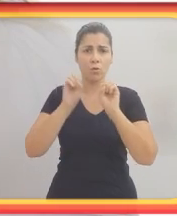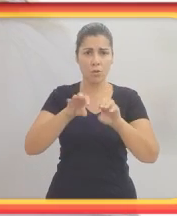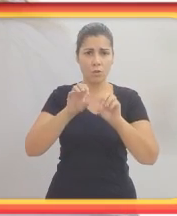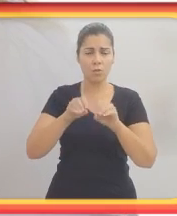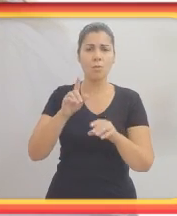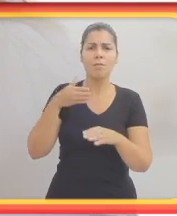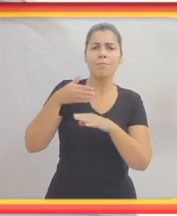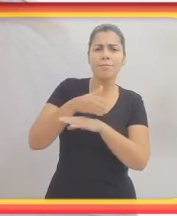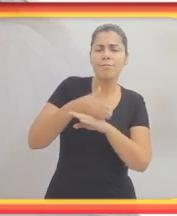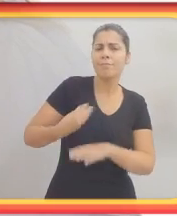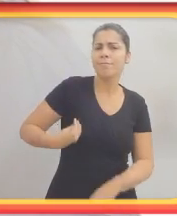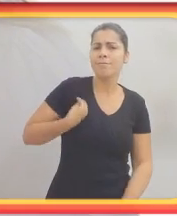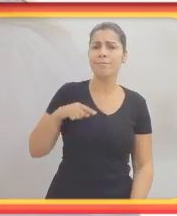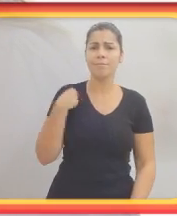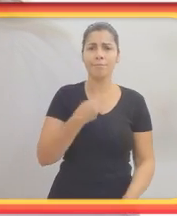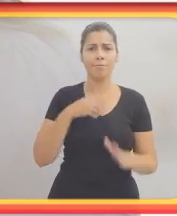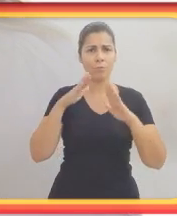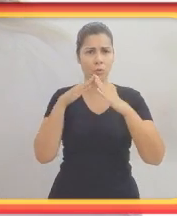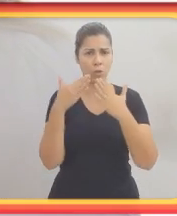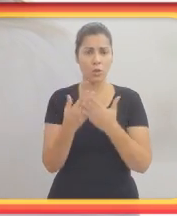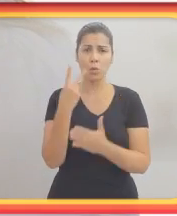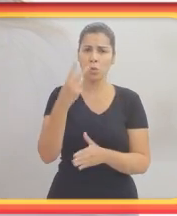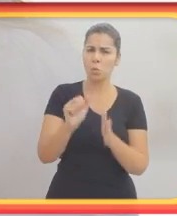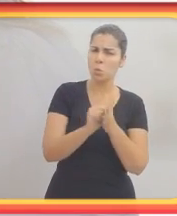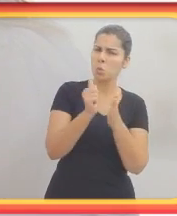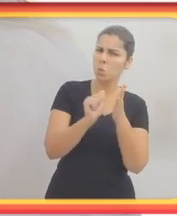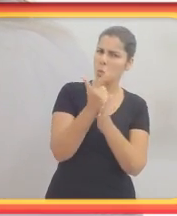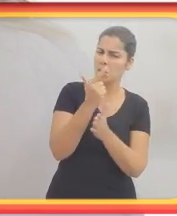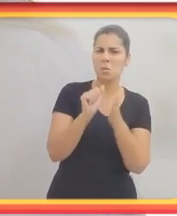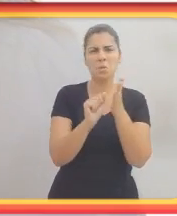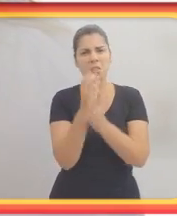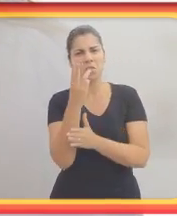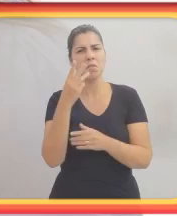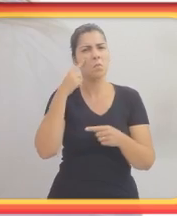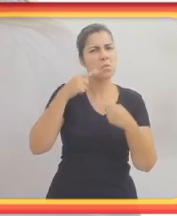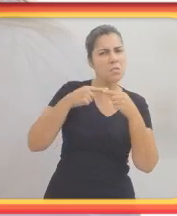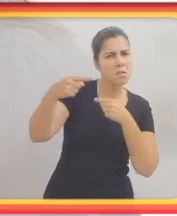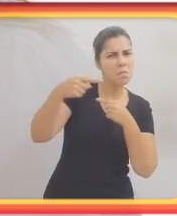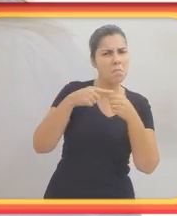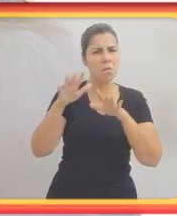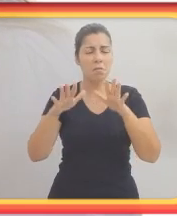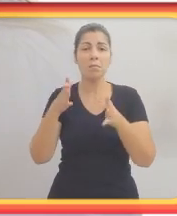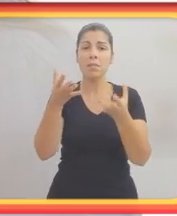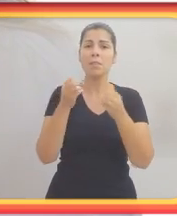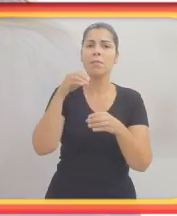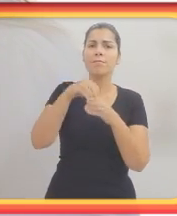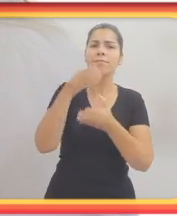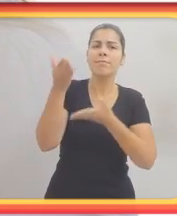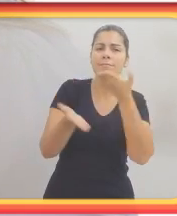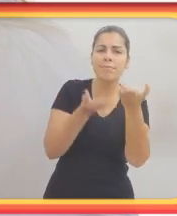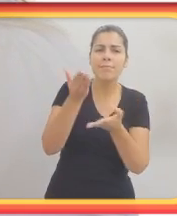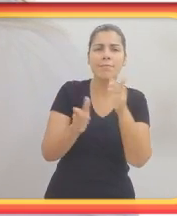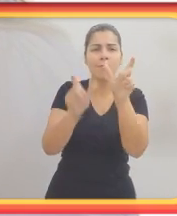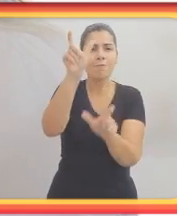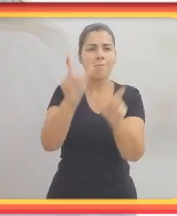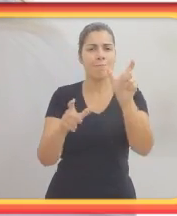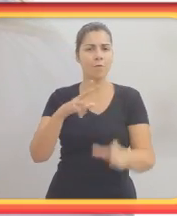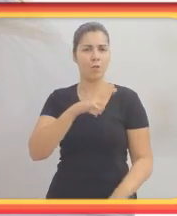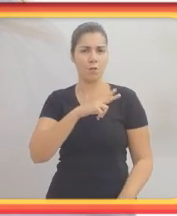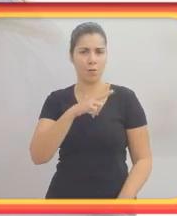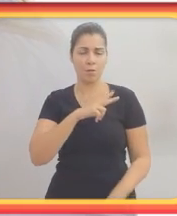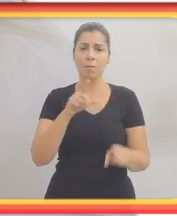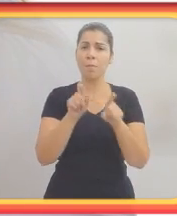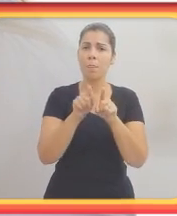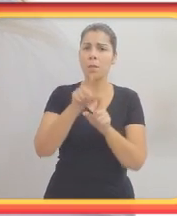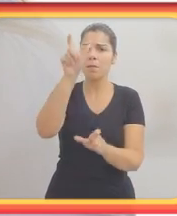de atendimento combinado. Isto é, são crianças que estão incluídas em outros contextos educativos e frequentam a